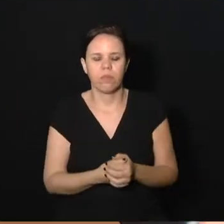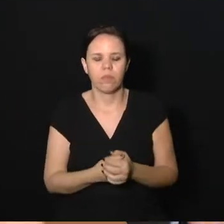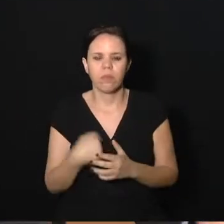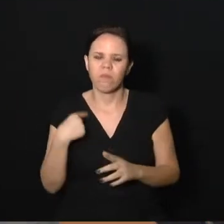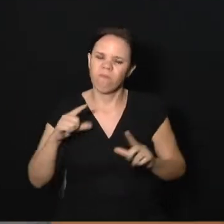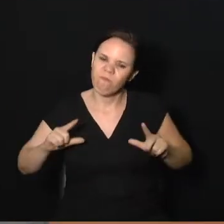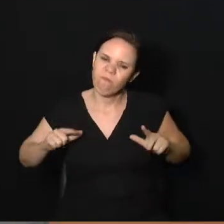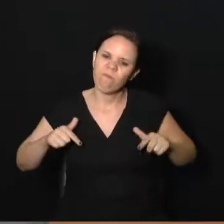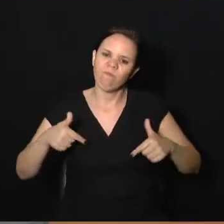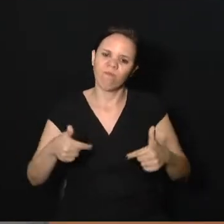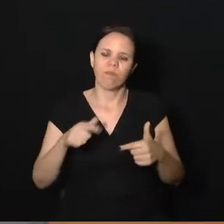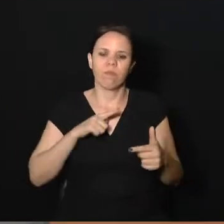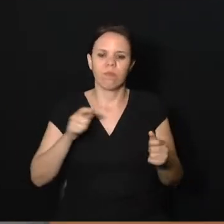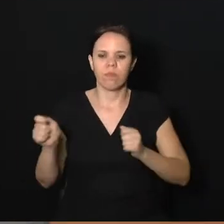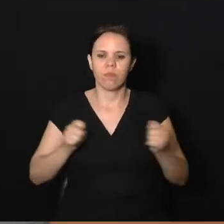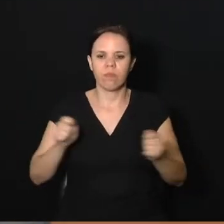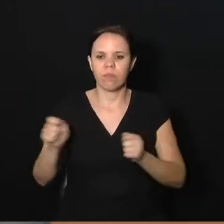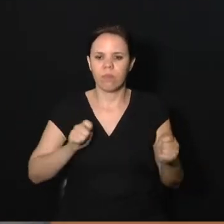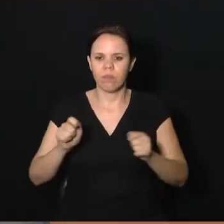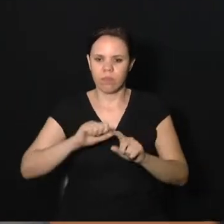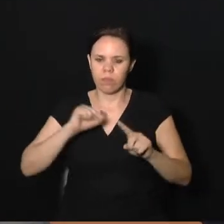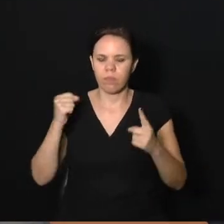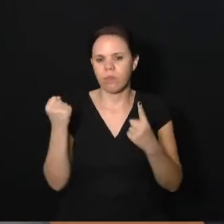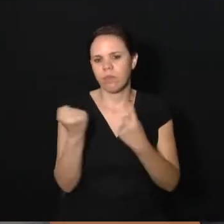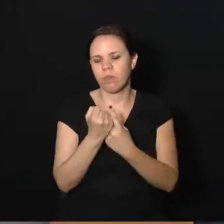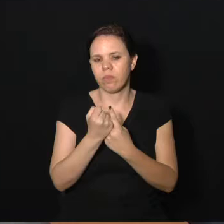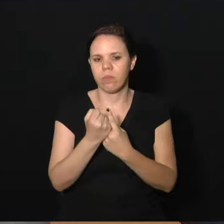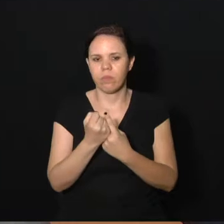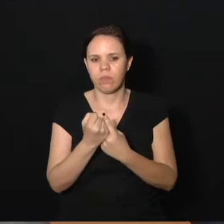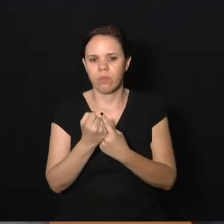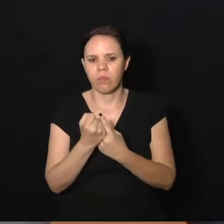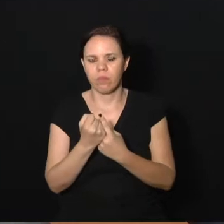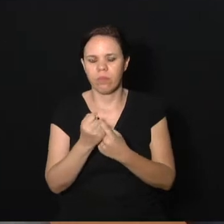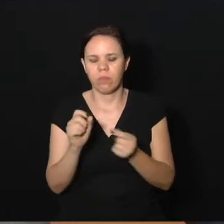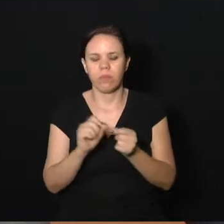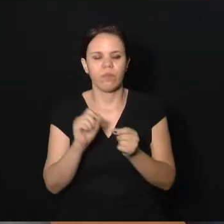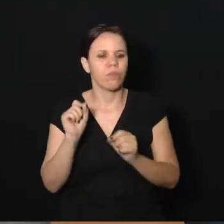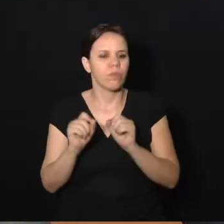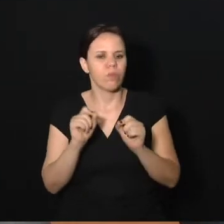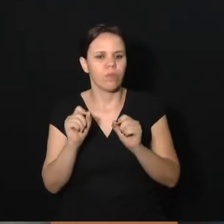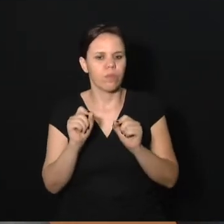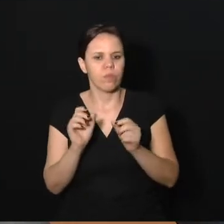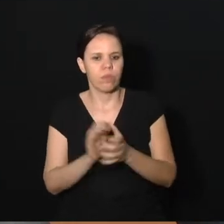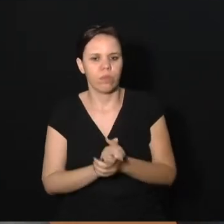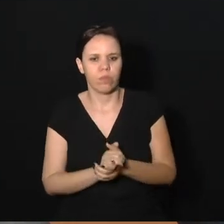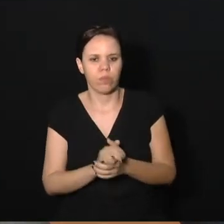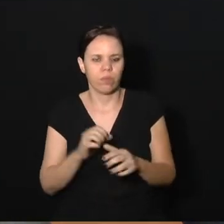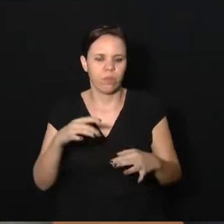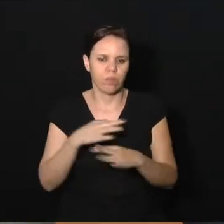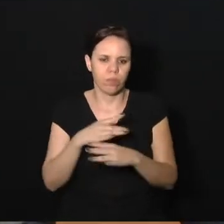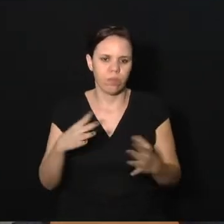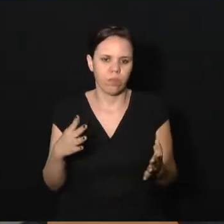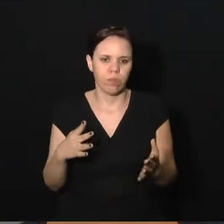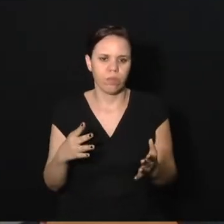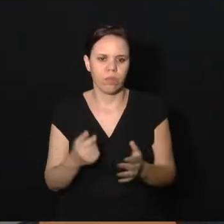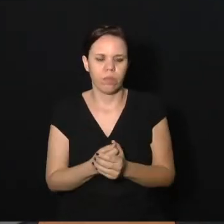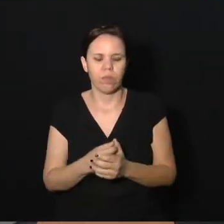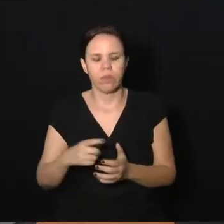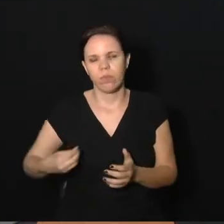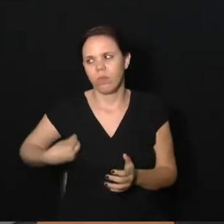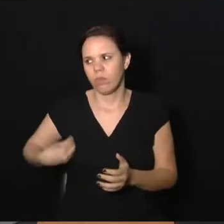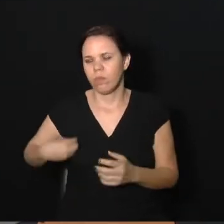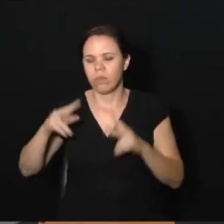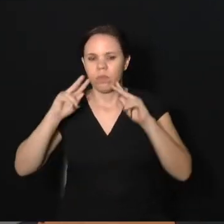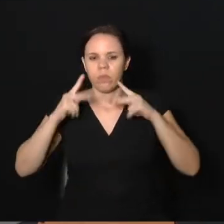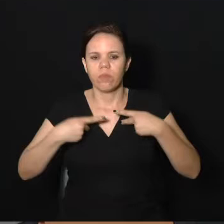buscar equilíbrio social, buscar fazer com que as cidades onde vivem os seres humanos